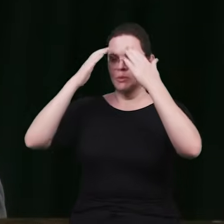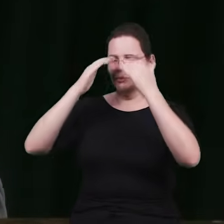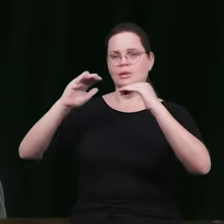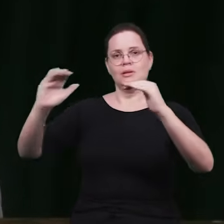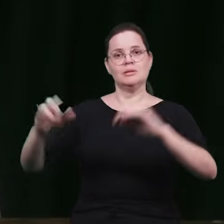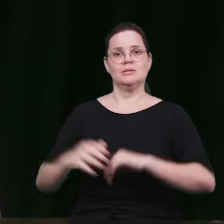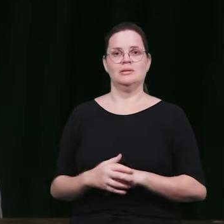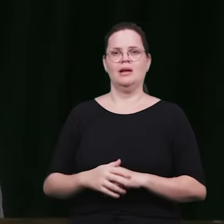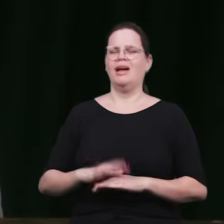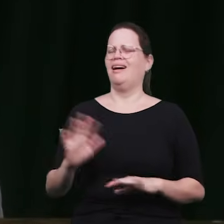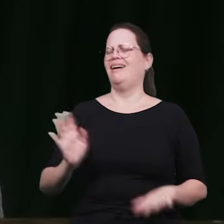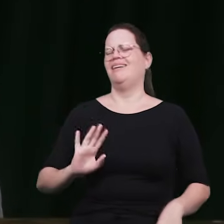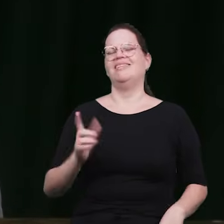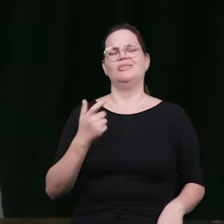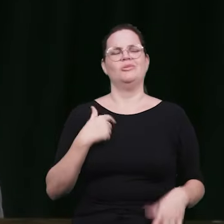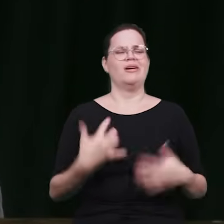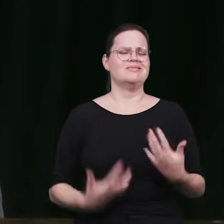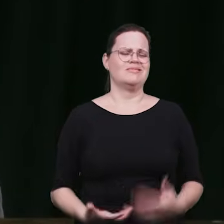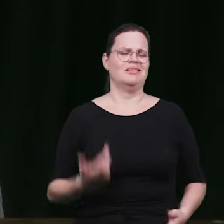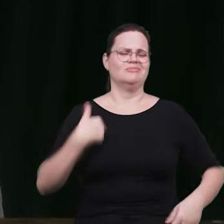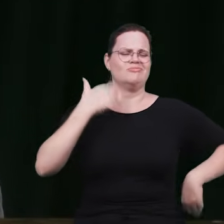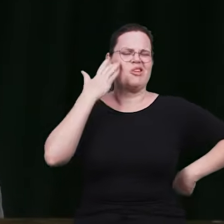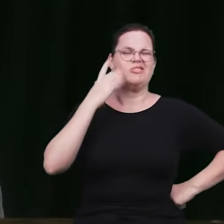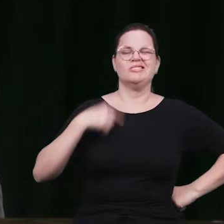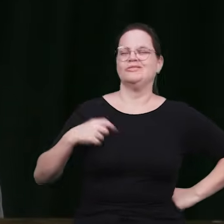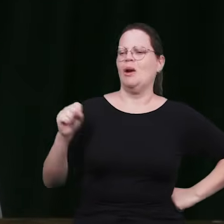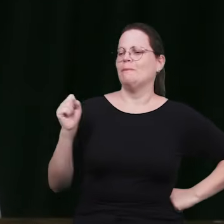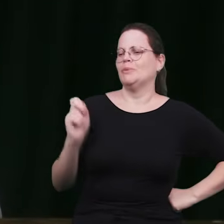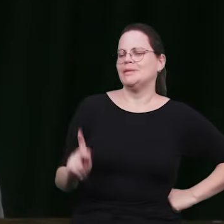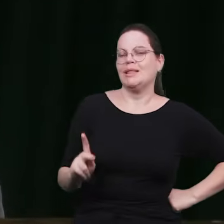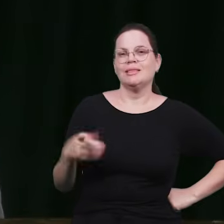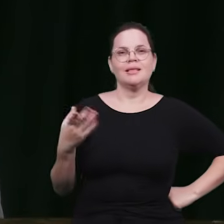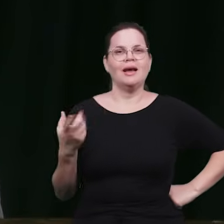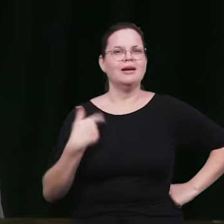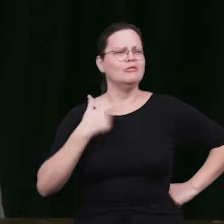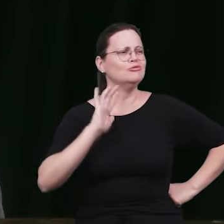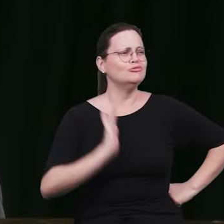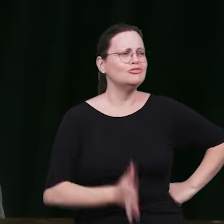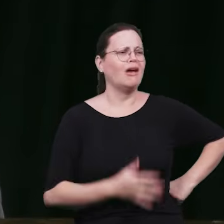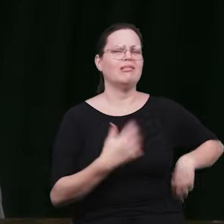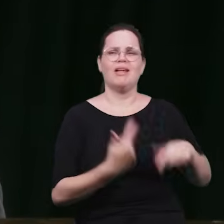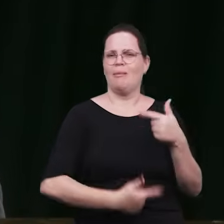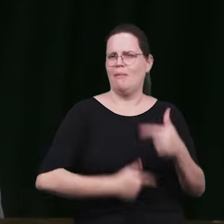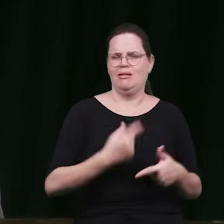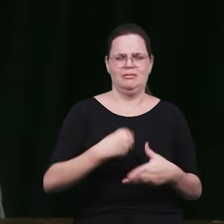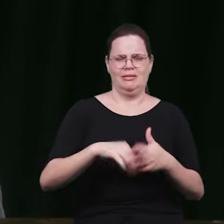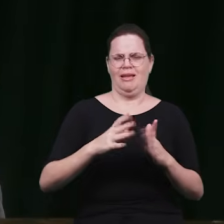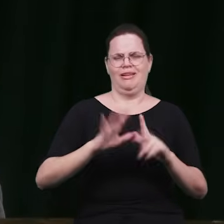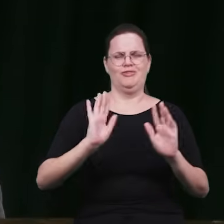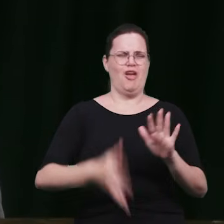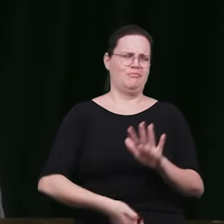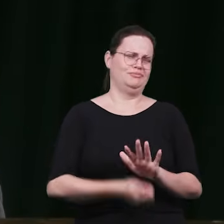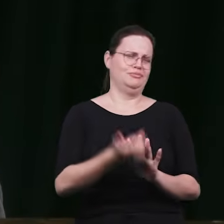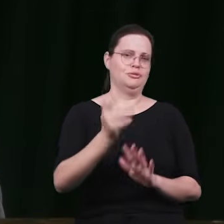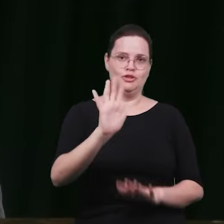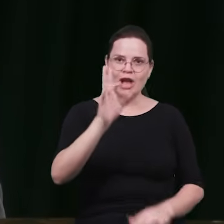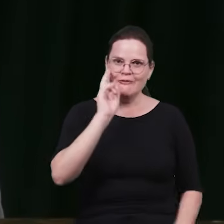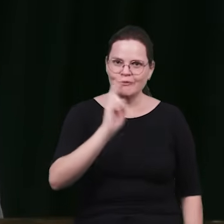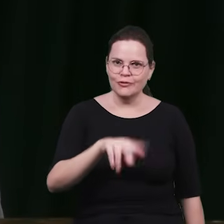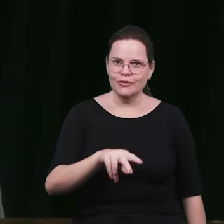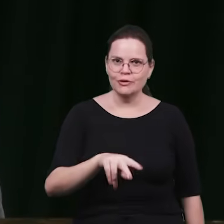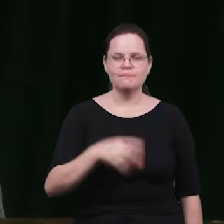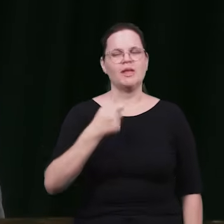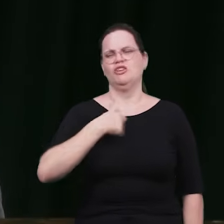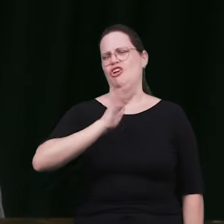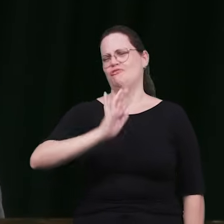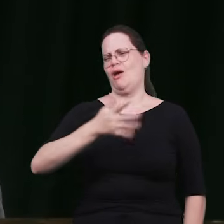cansado, acho que eu estou precisando aposentar, né. Eu já fiz muito pela obra", não tem, já ouviu falar sobre isso? "Já fiz É.